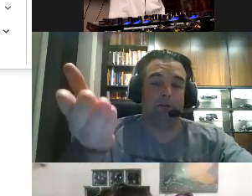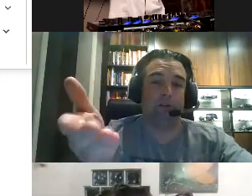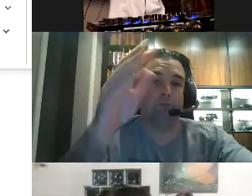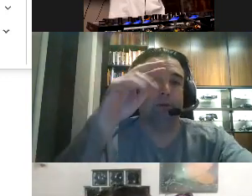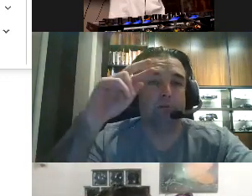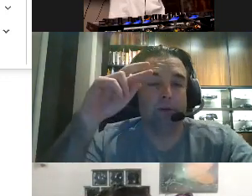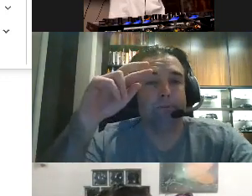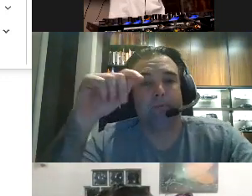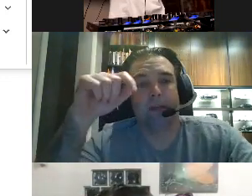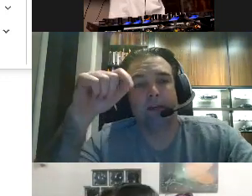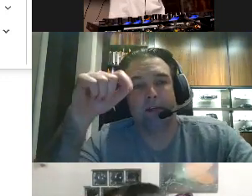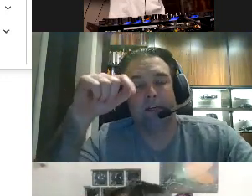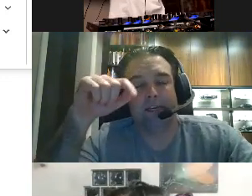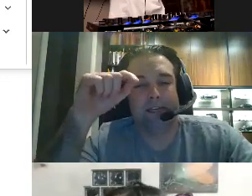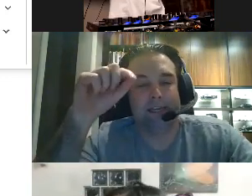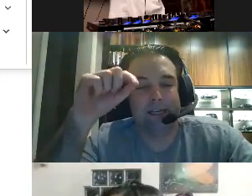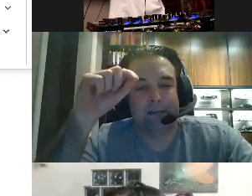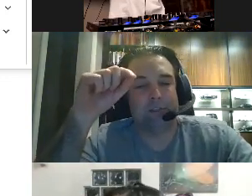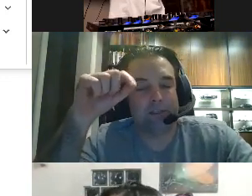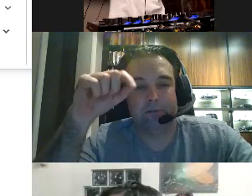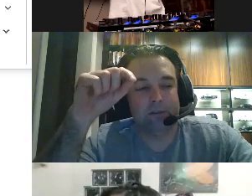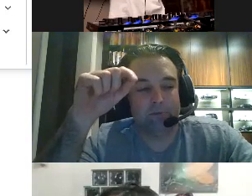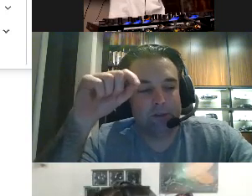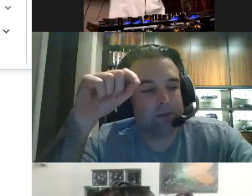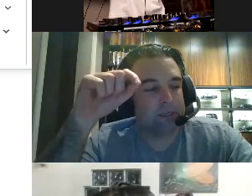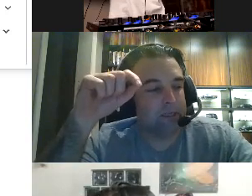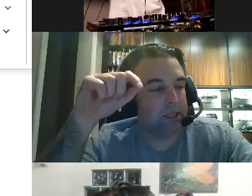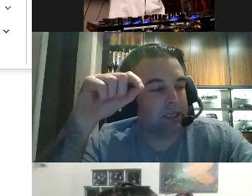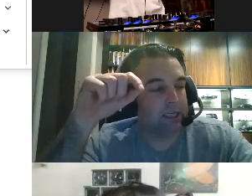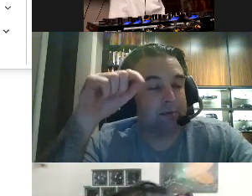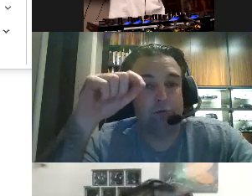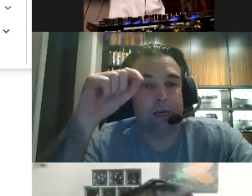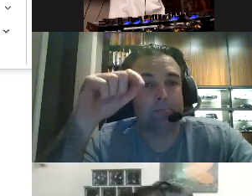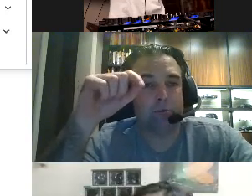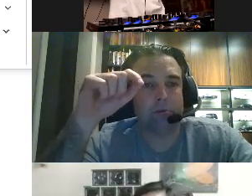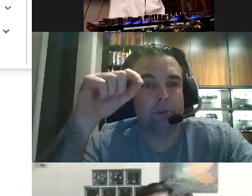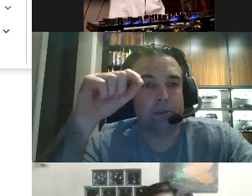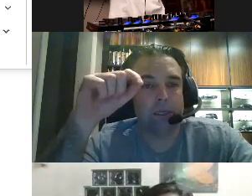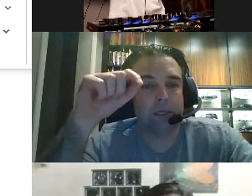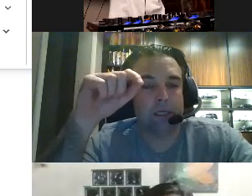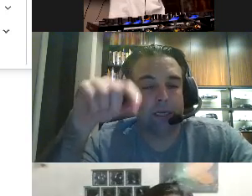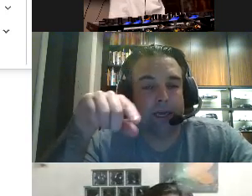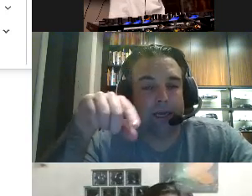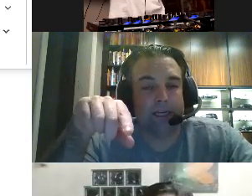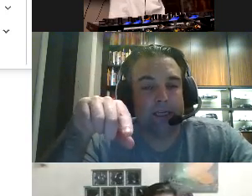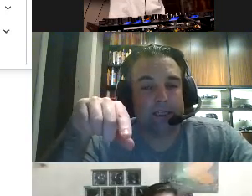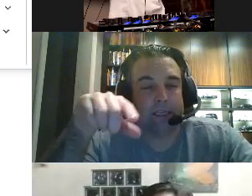e o nível tá subindo. Os Estados Unidos é muito interessante, que eles são muito rápidos.